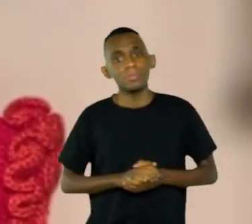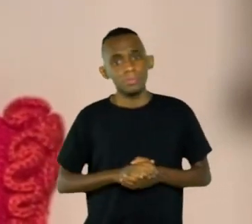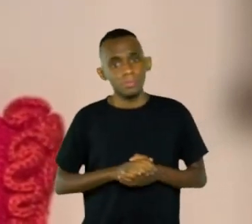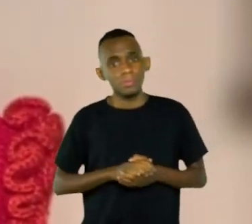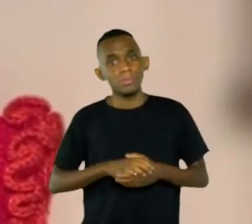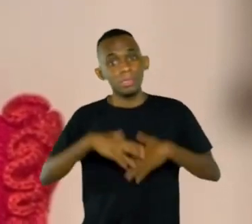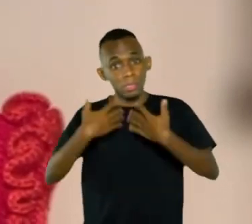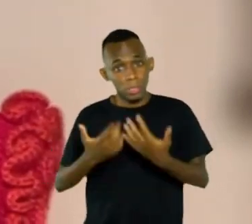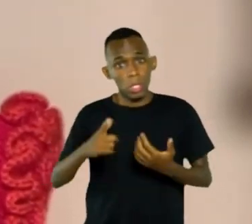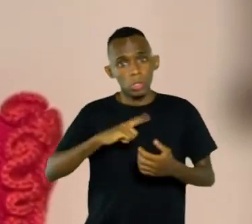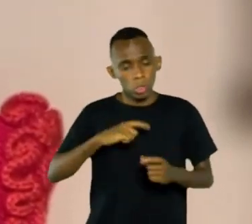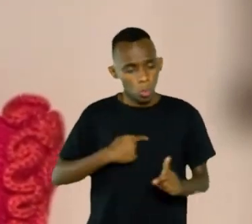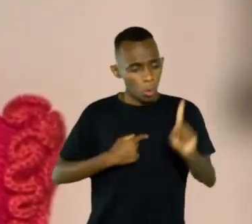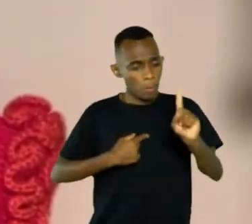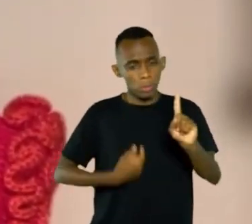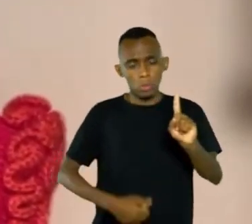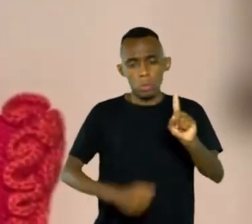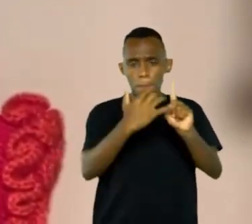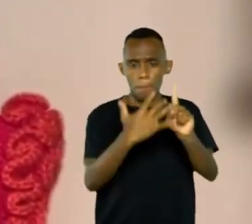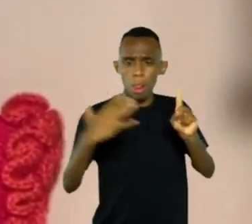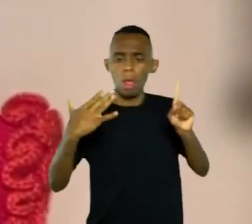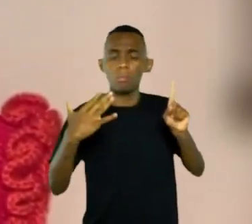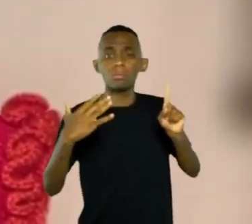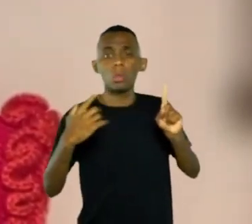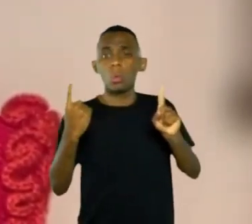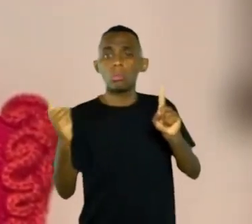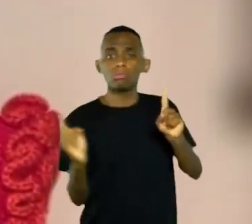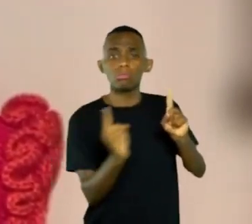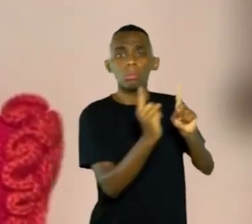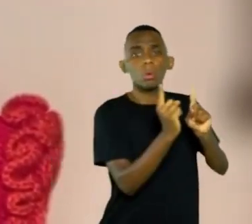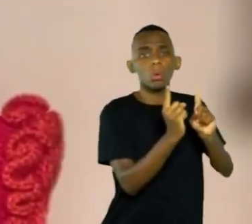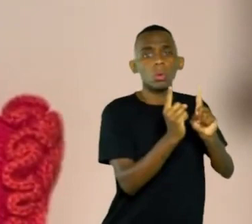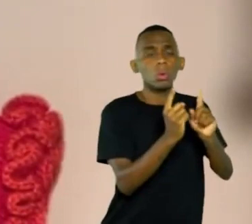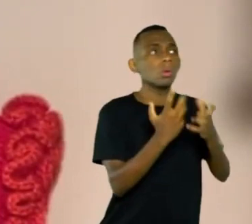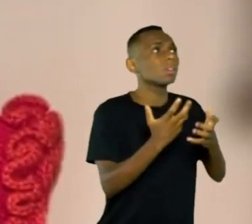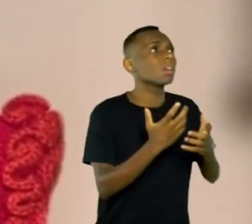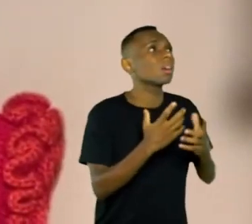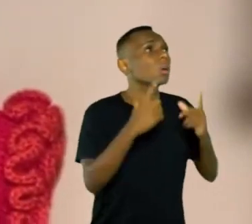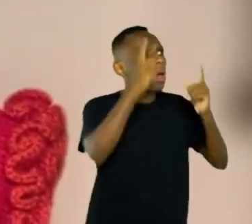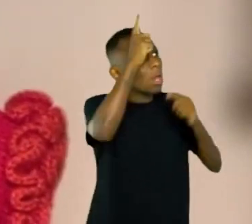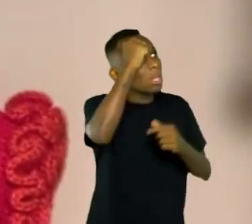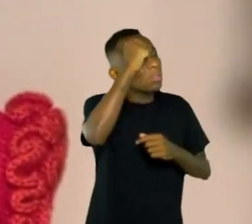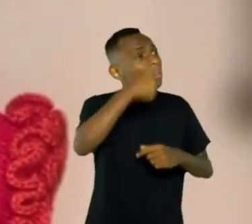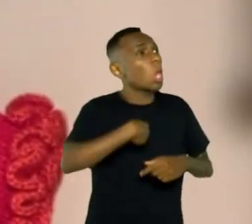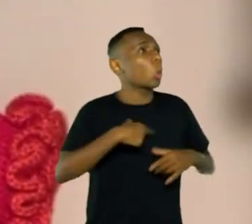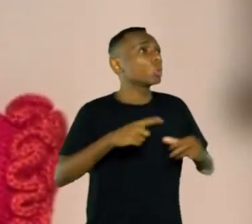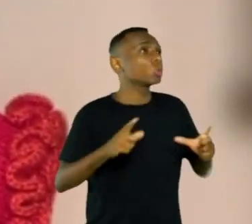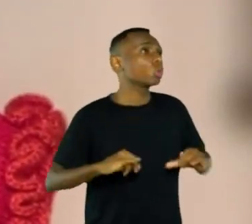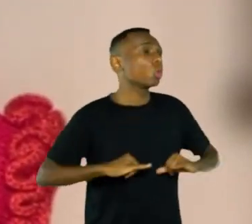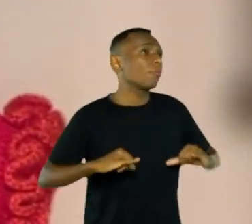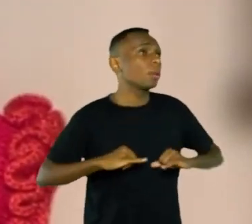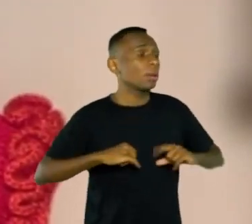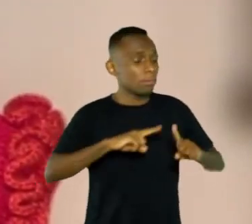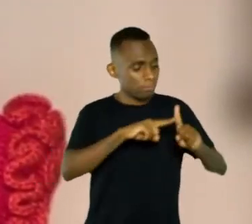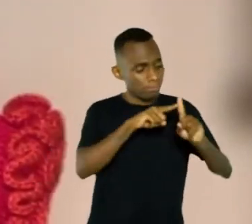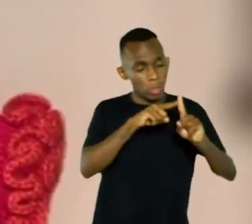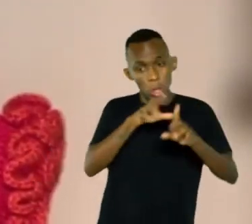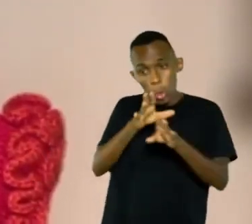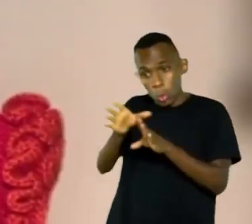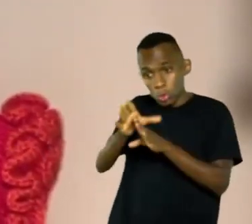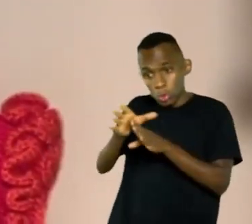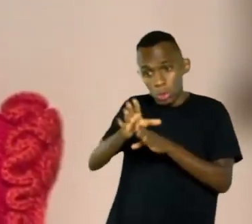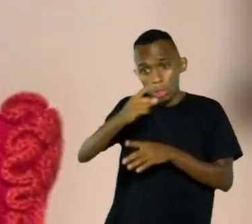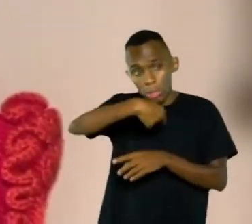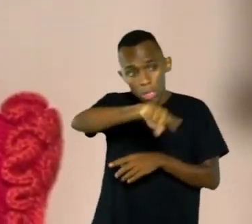inúmeros discípulos. Um deles o procurou, buscando alívio para um grande sofrimento. O mestre sugeriu que fossem até a